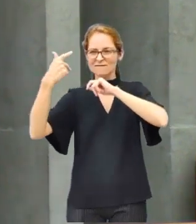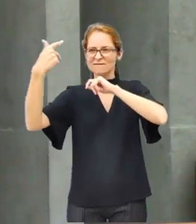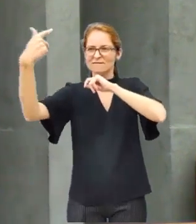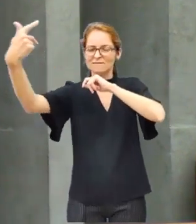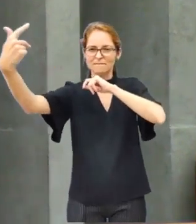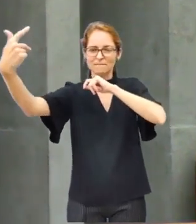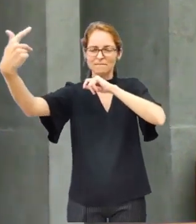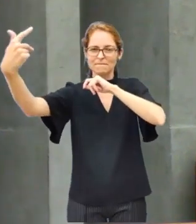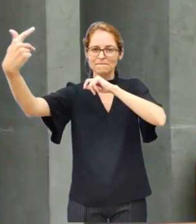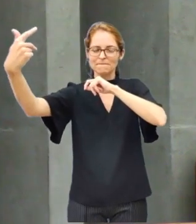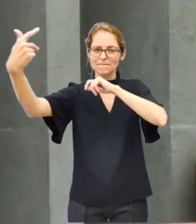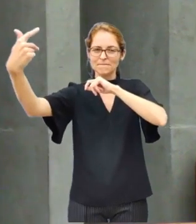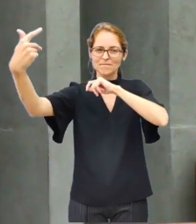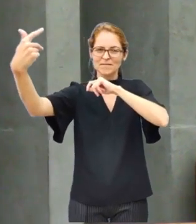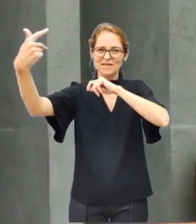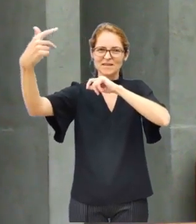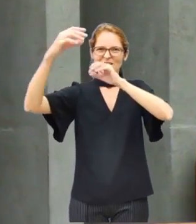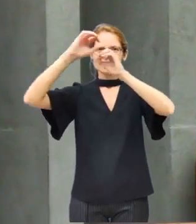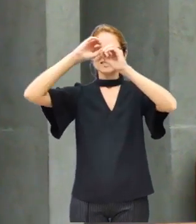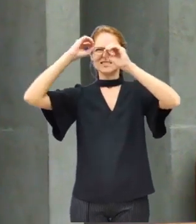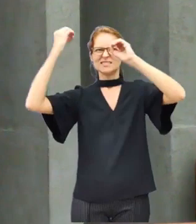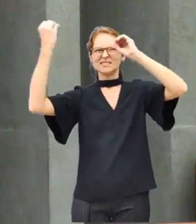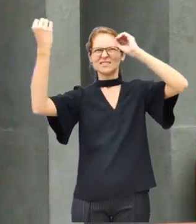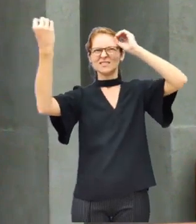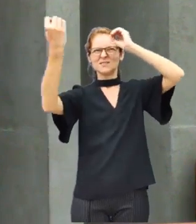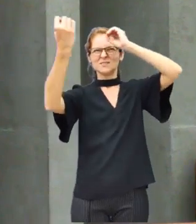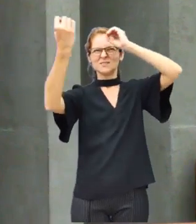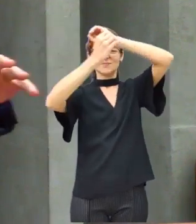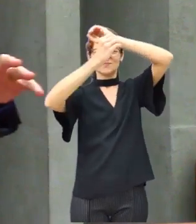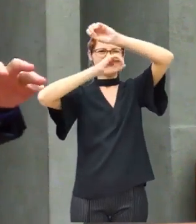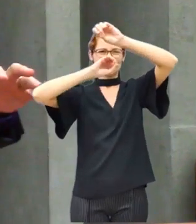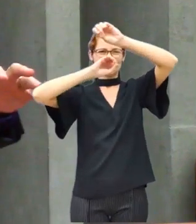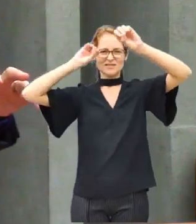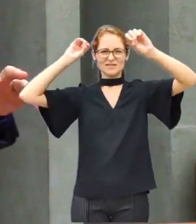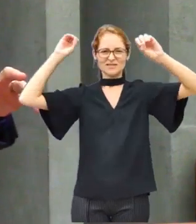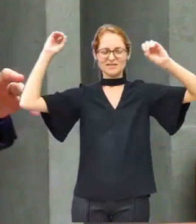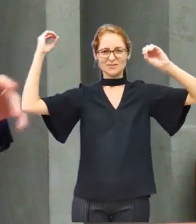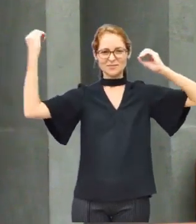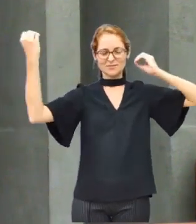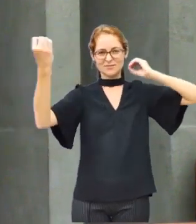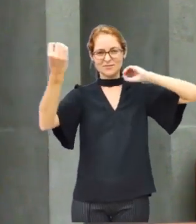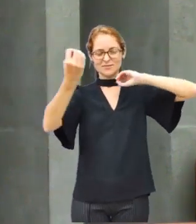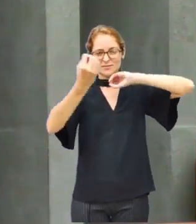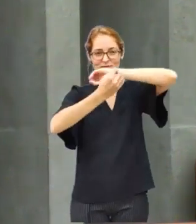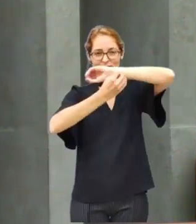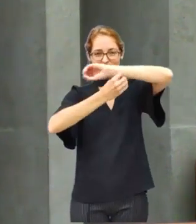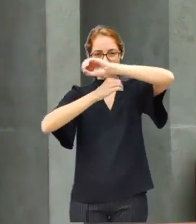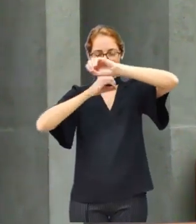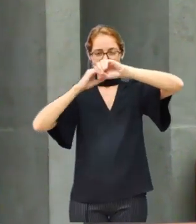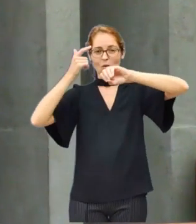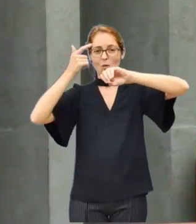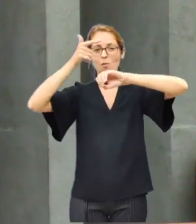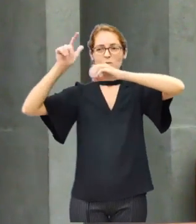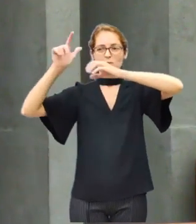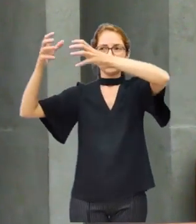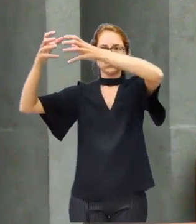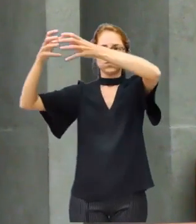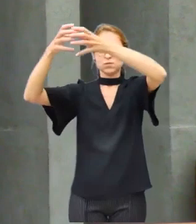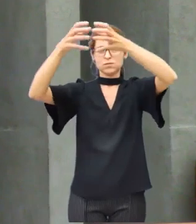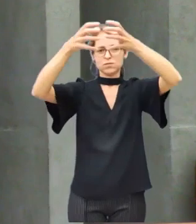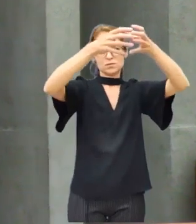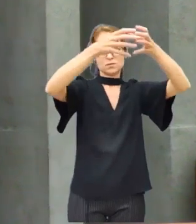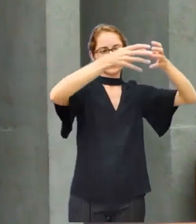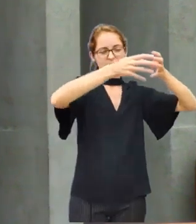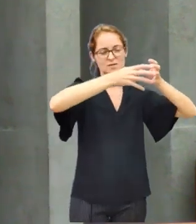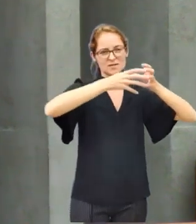mais ainda, agora não só a nossa galáxia, mas muitas coisas que existem no universo, outras galáxias. E assim,